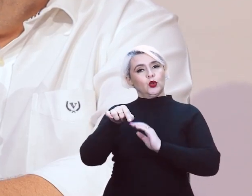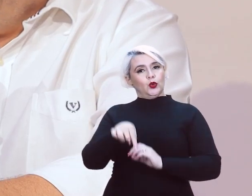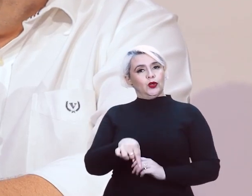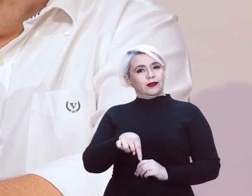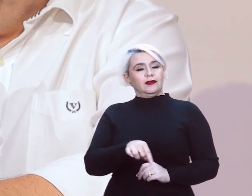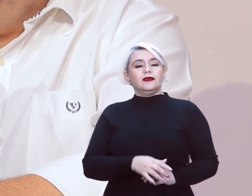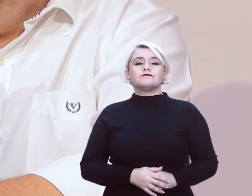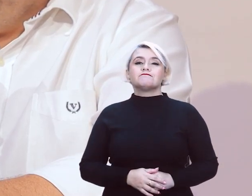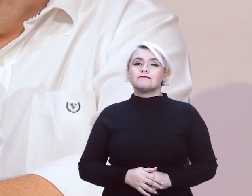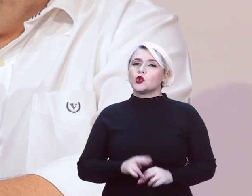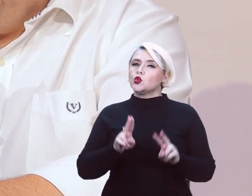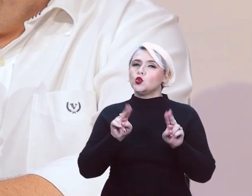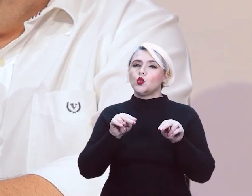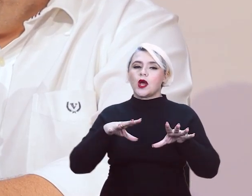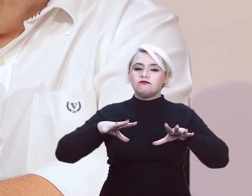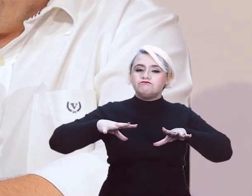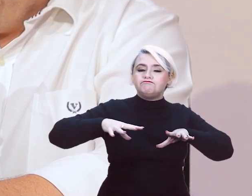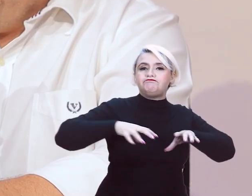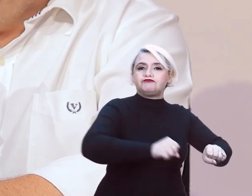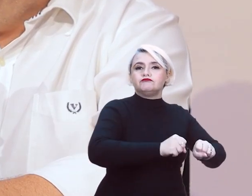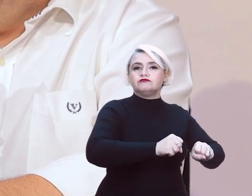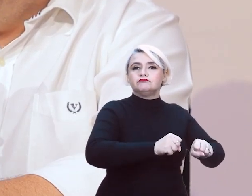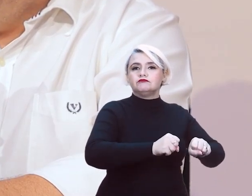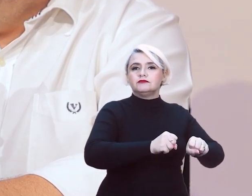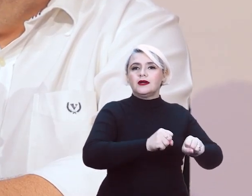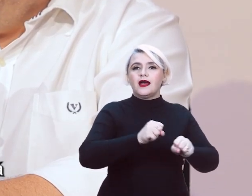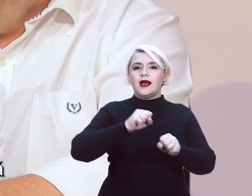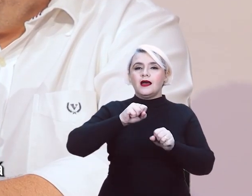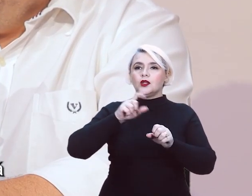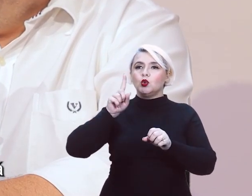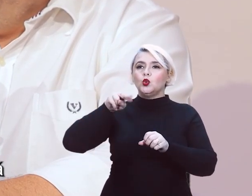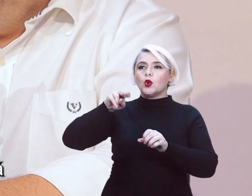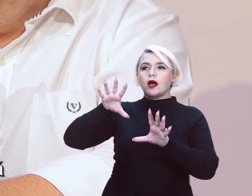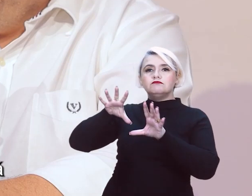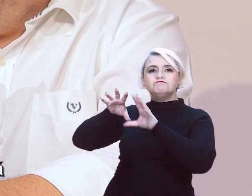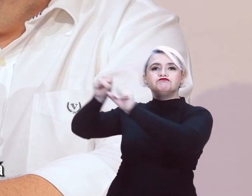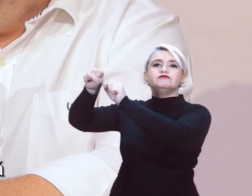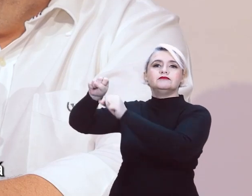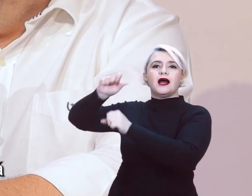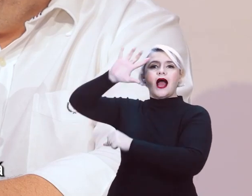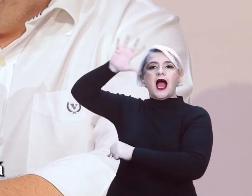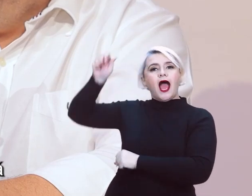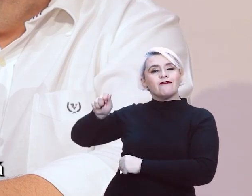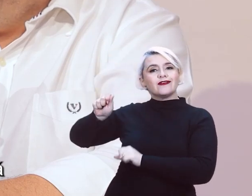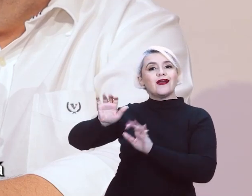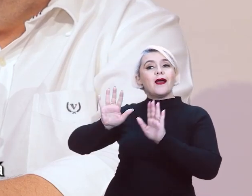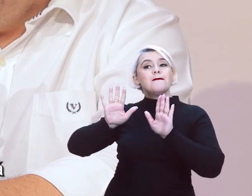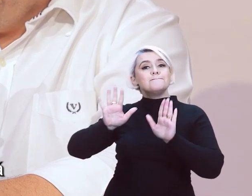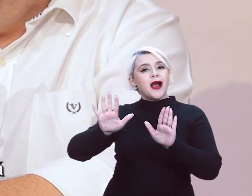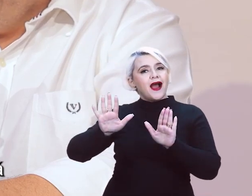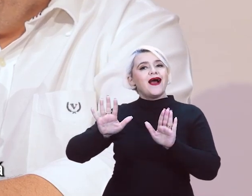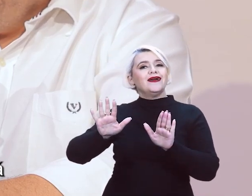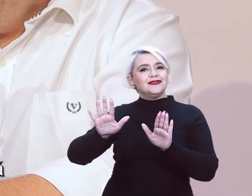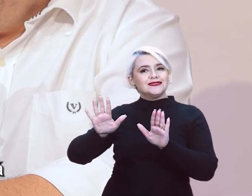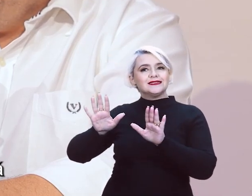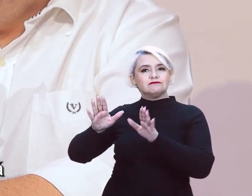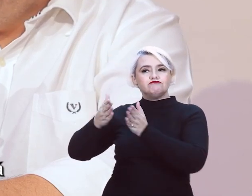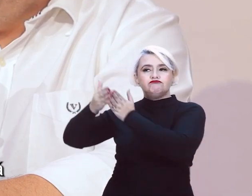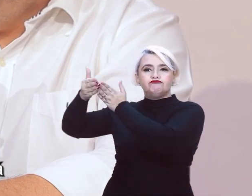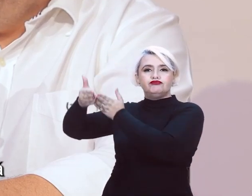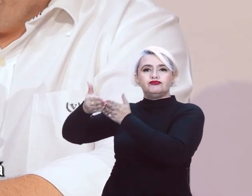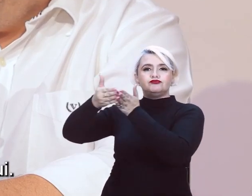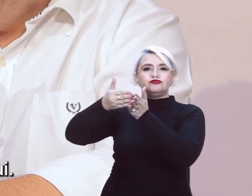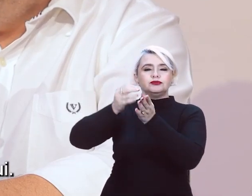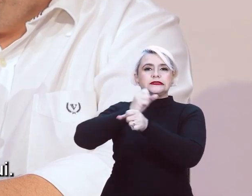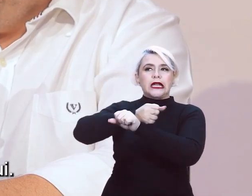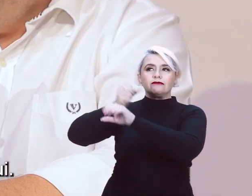chegados, nunca dominaram a África. Né? No entanto trouxeram as